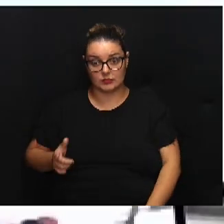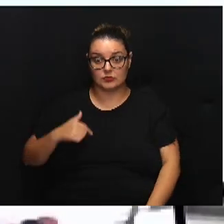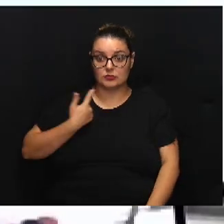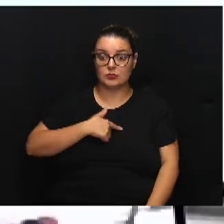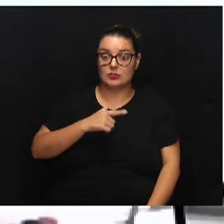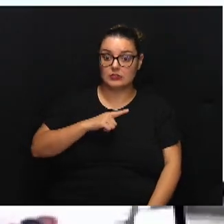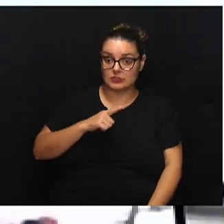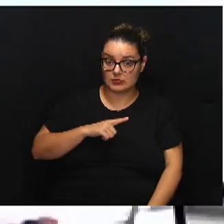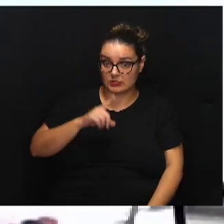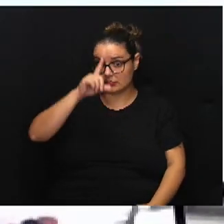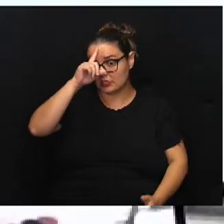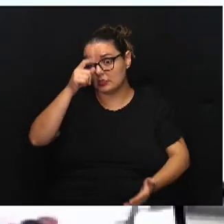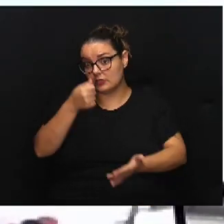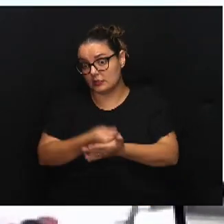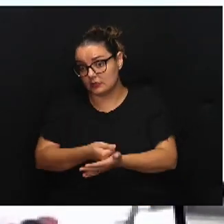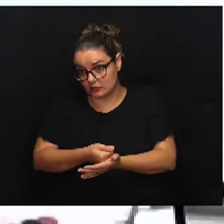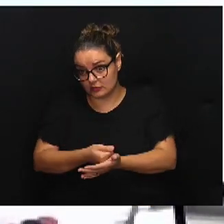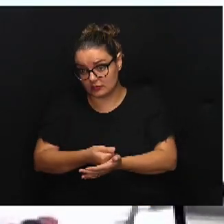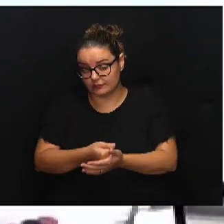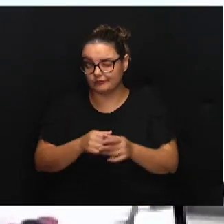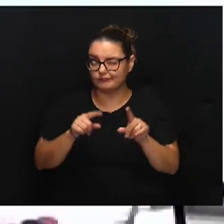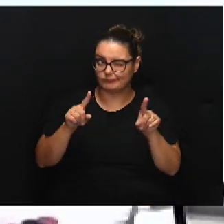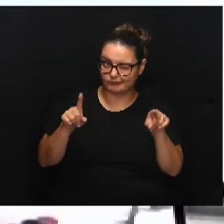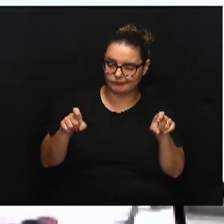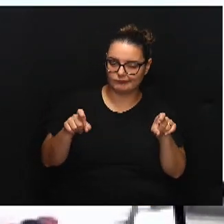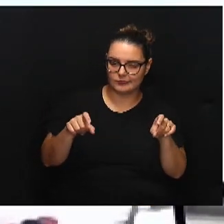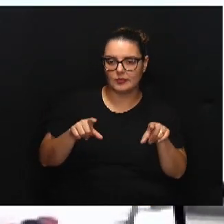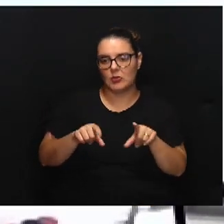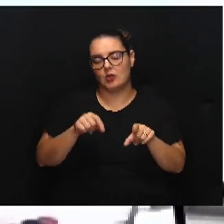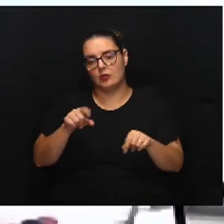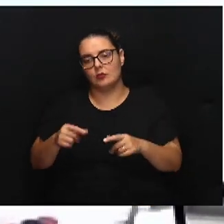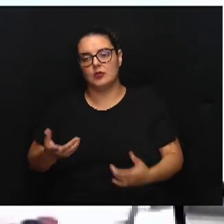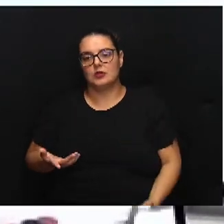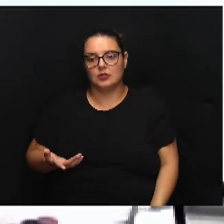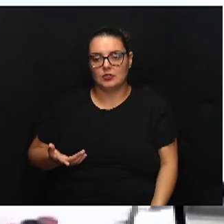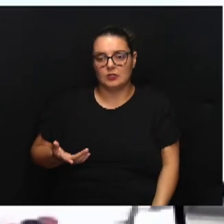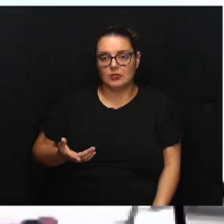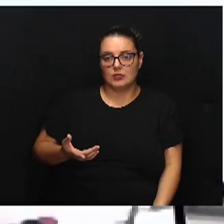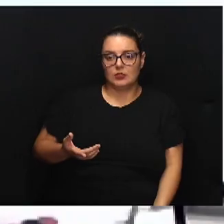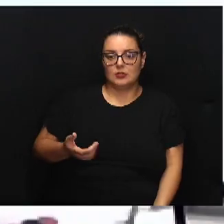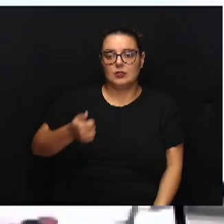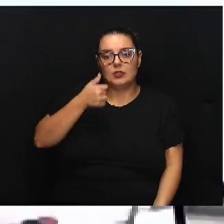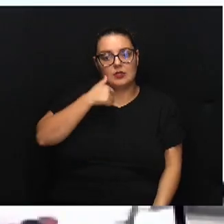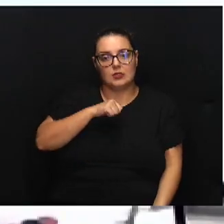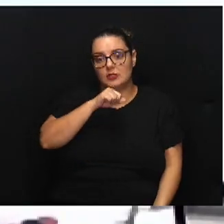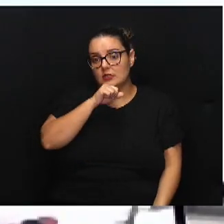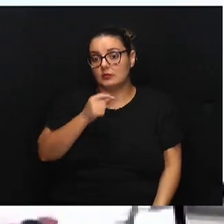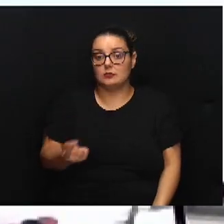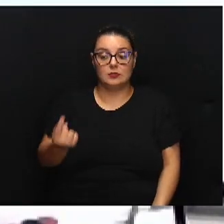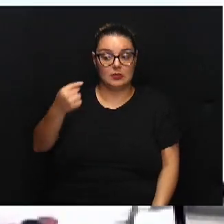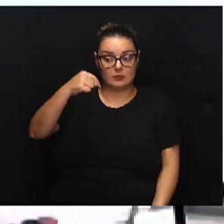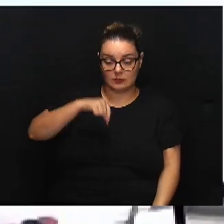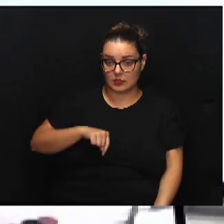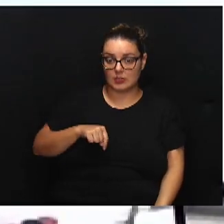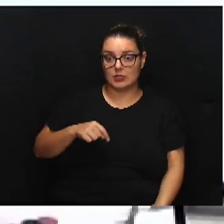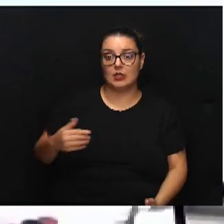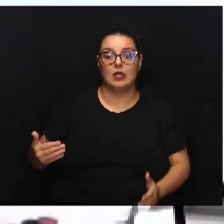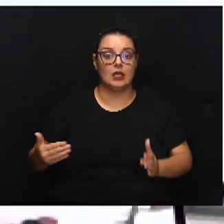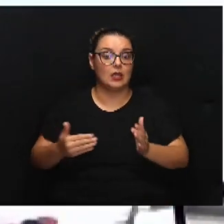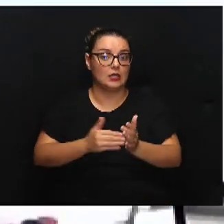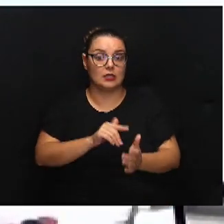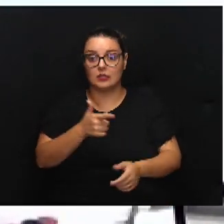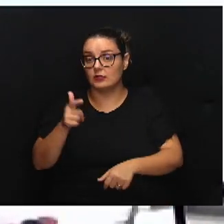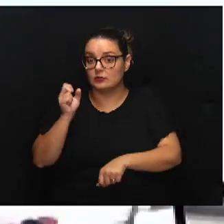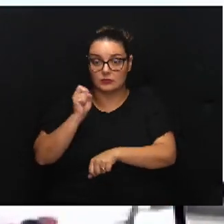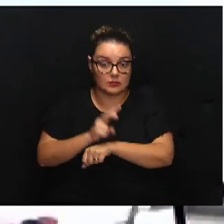que tomar a decisão, entre aspas, né, que é a escolha de Sofia, dizendo assim, essa mãe tem que vir para cá, mesmo que eu não tenha